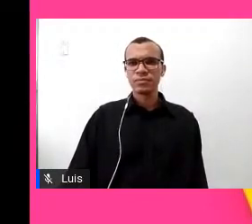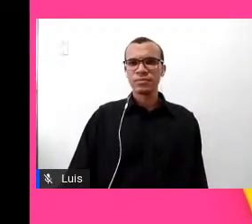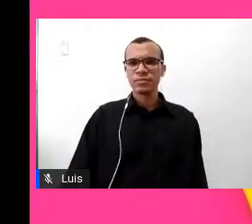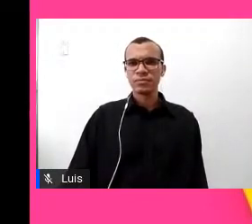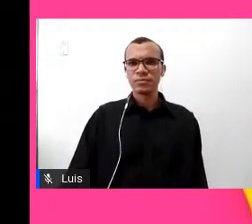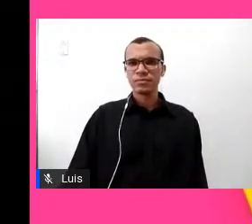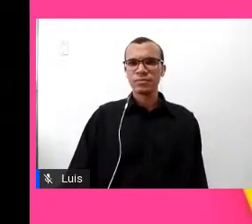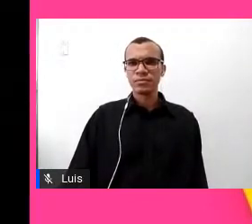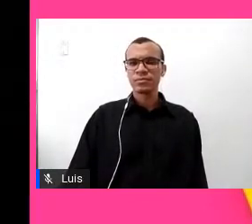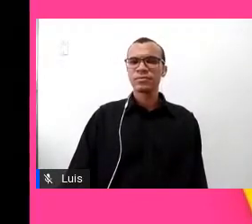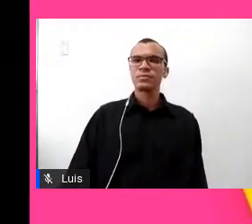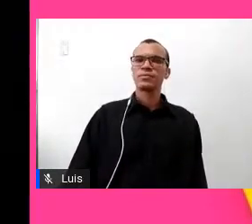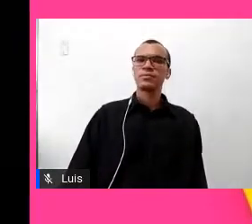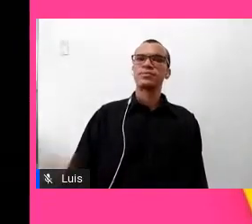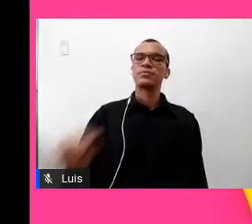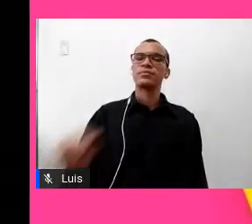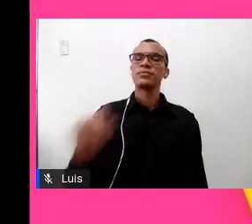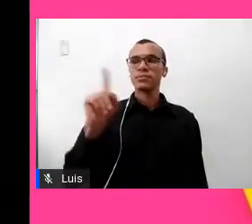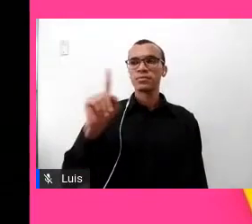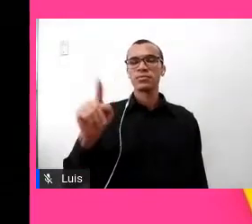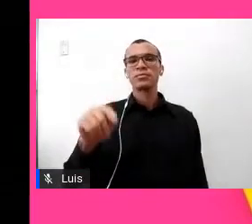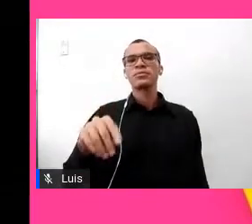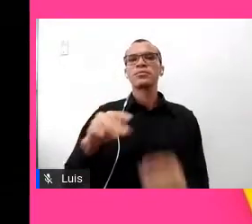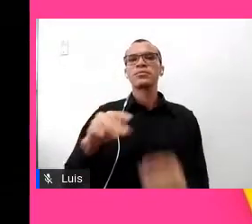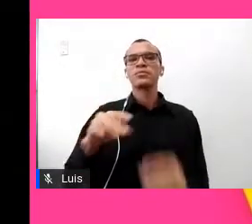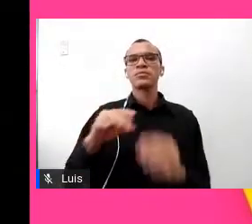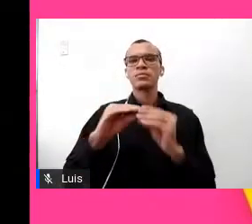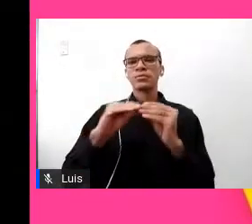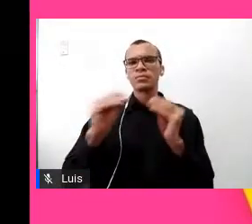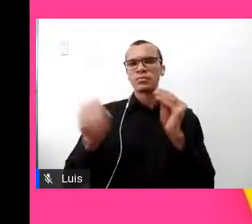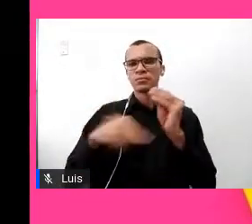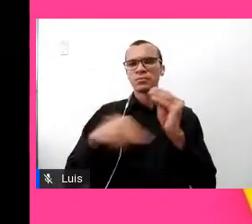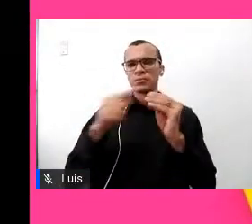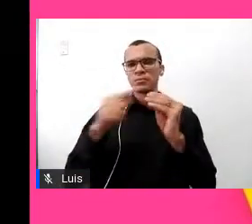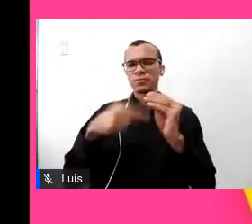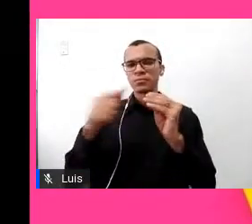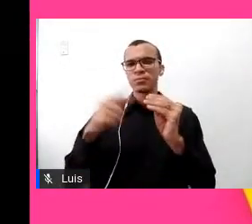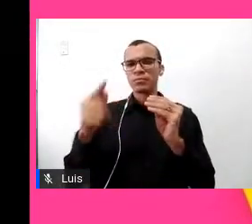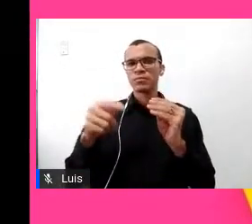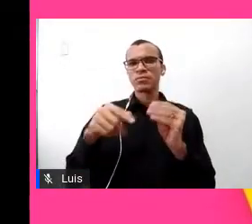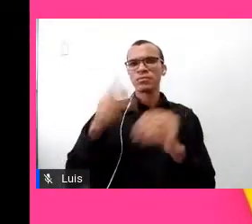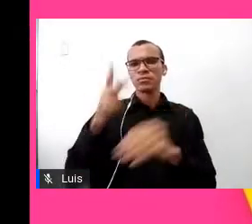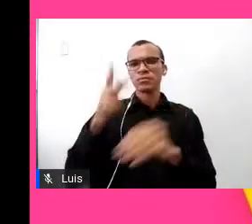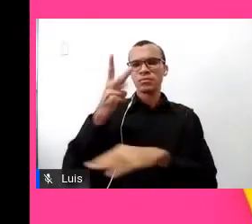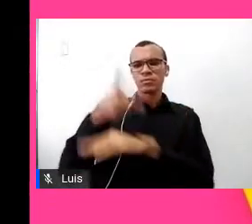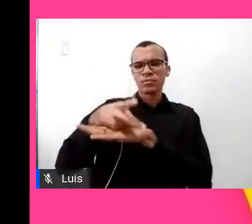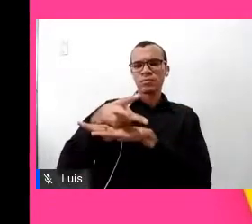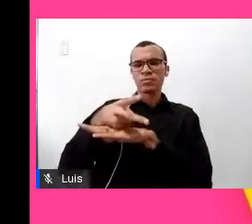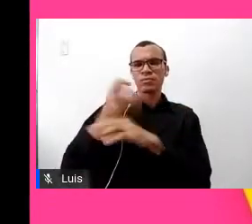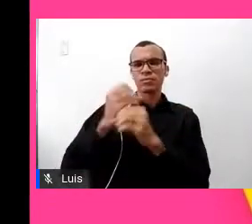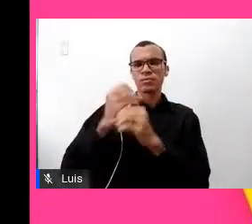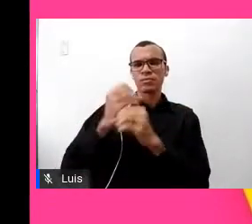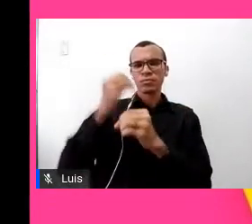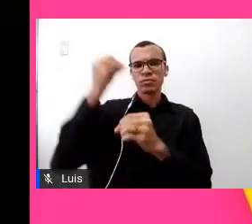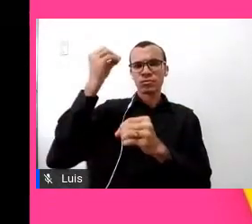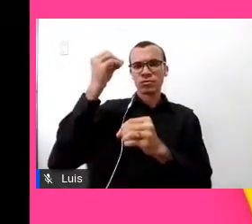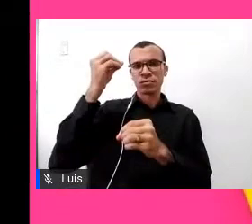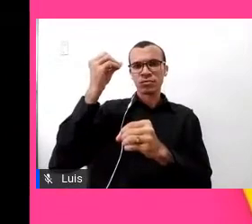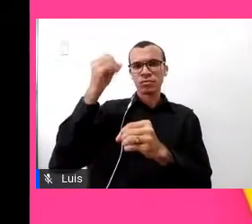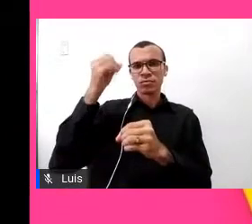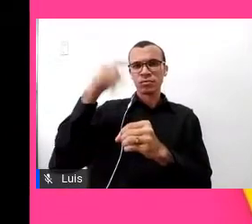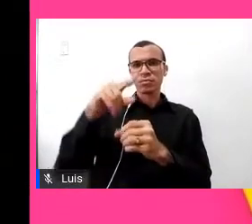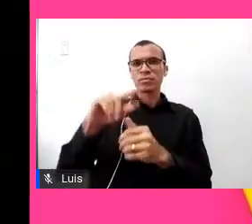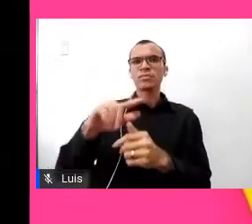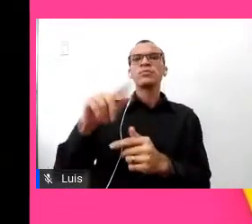Isso aqui é fita plástica que eu usei para prender a câmera num cano. Isso aqui é um T de cano